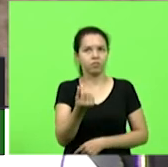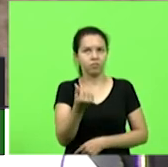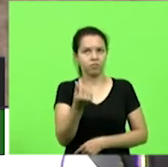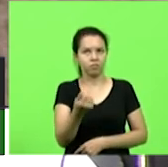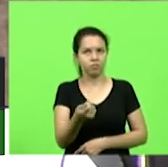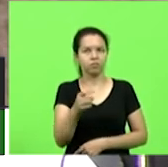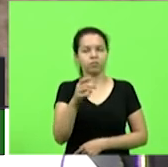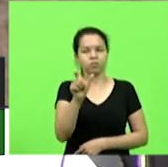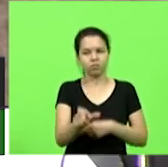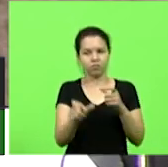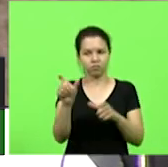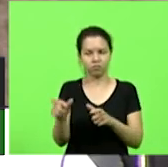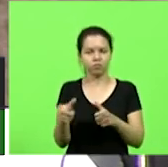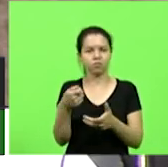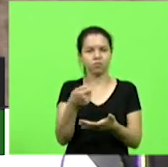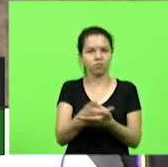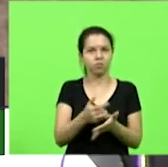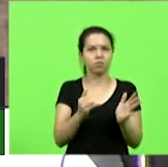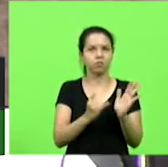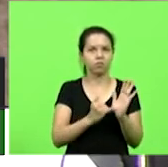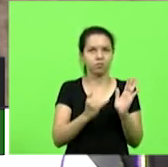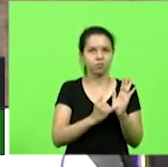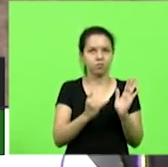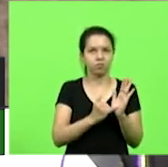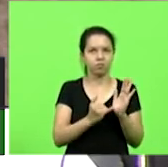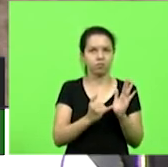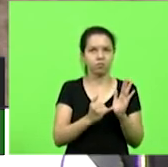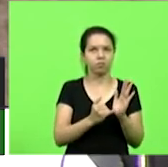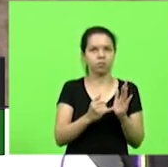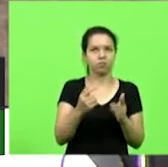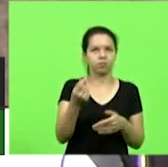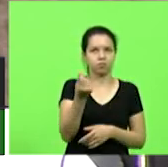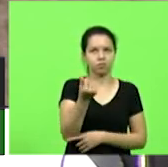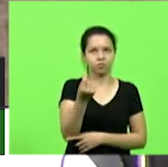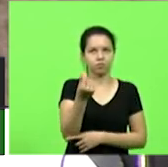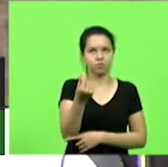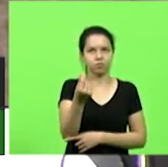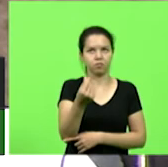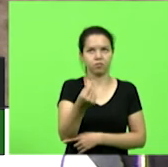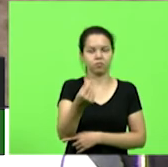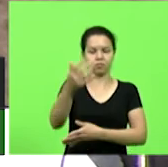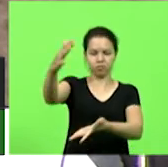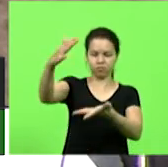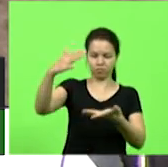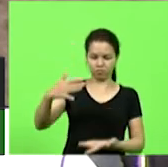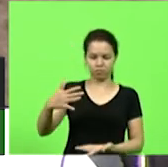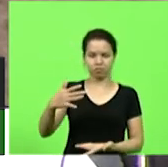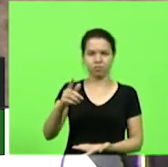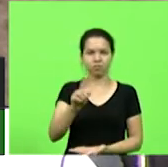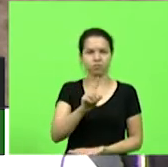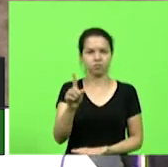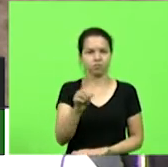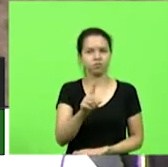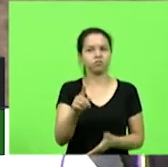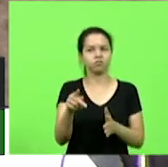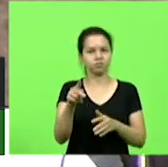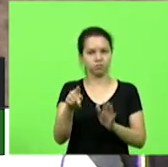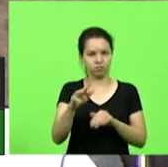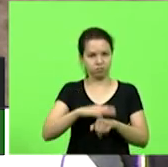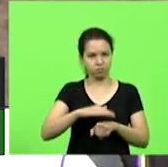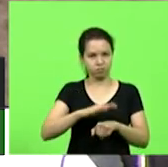pagador de impostos. Mas esse dinheiro ele não cai do céu. Esse dinheiro vem dos empresários, vem